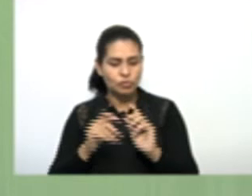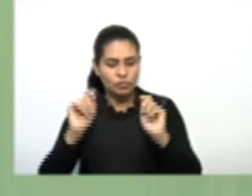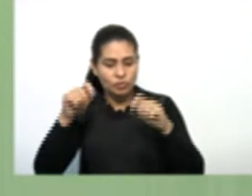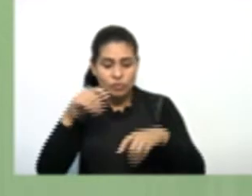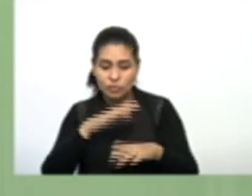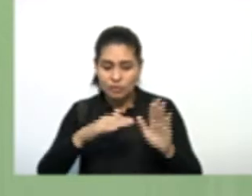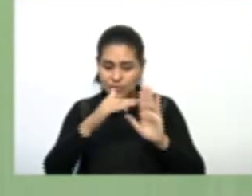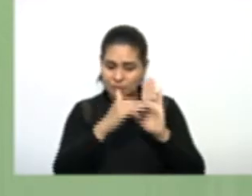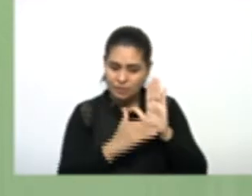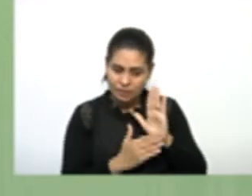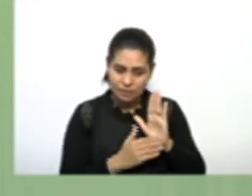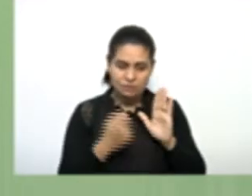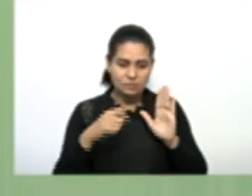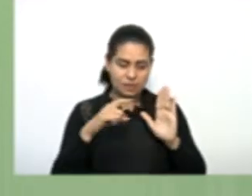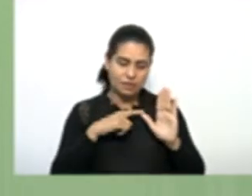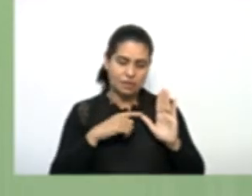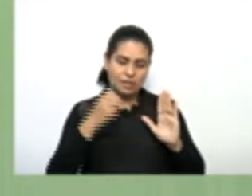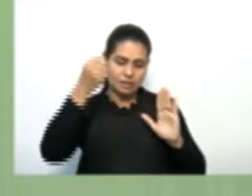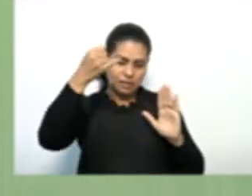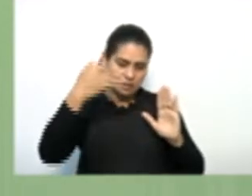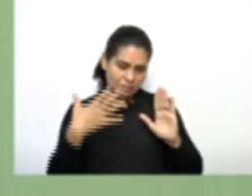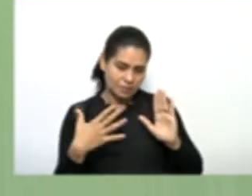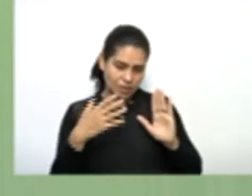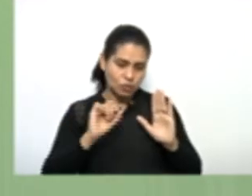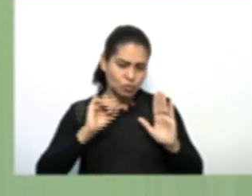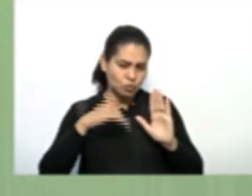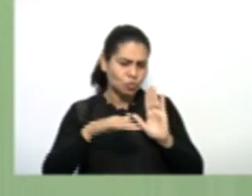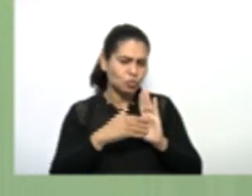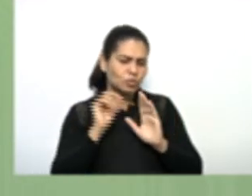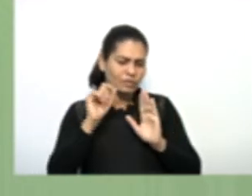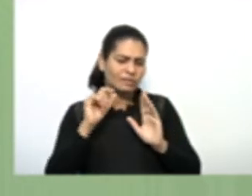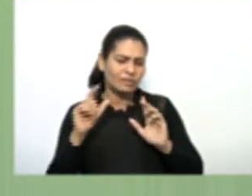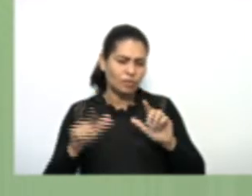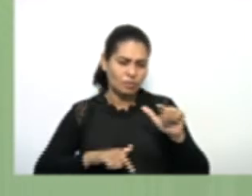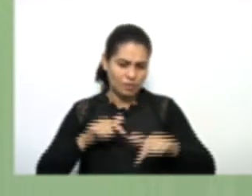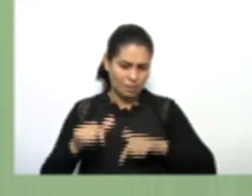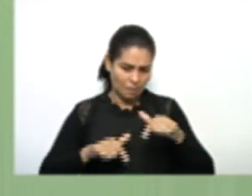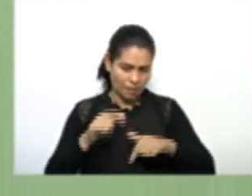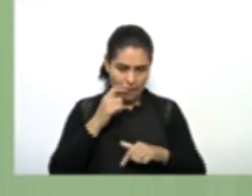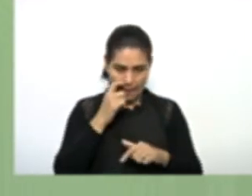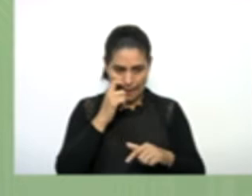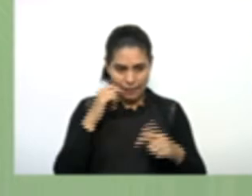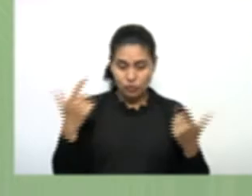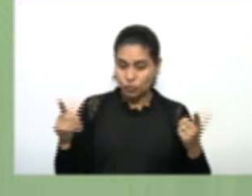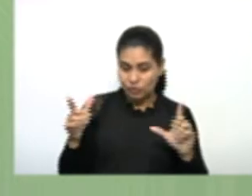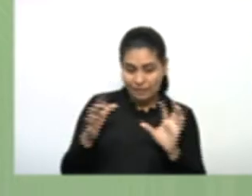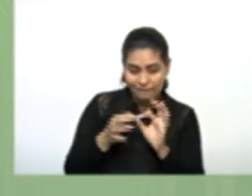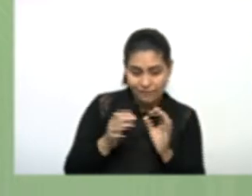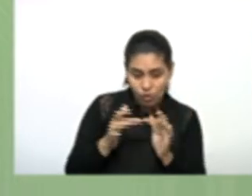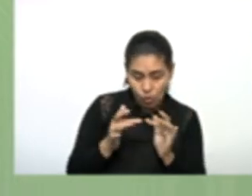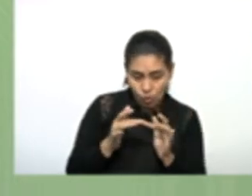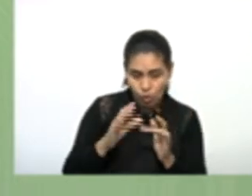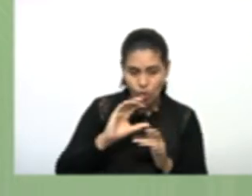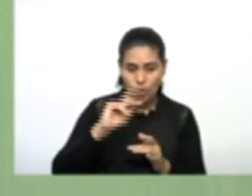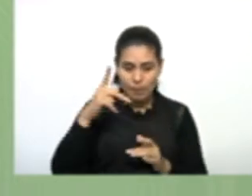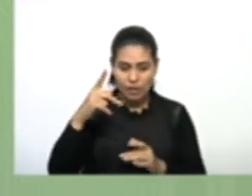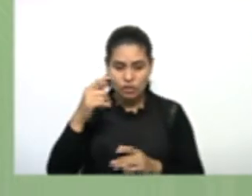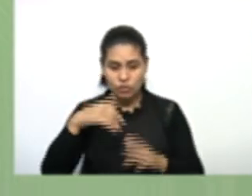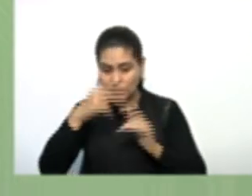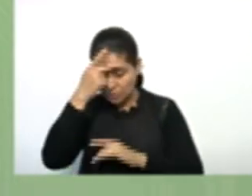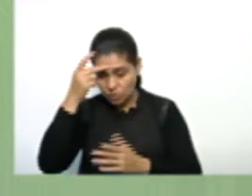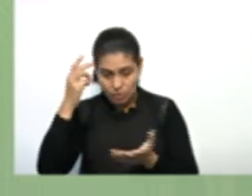dos pressupostos identificados no que a gente fala de uma relação de emprego. Não existe vínculo empregatício entre a cooperativa e os